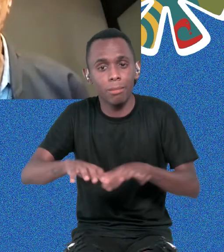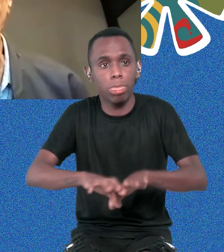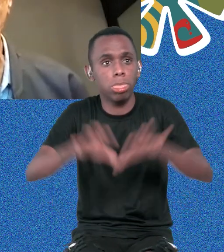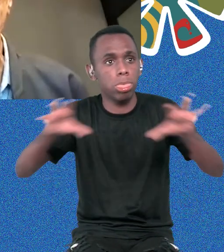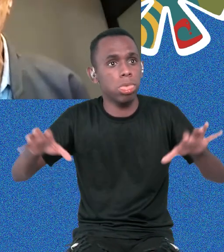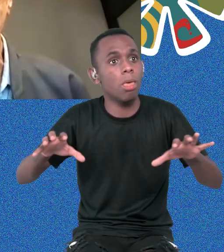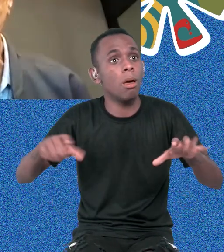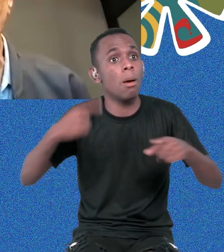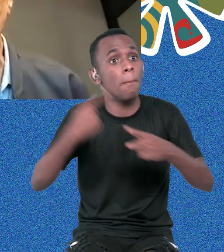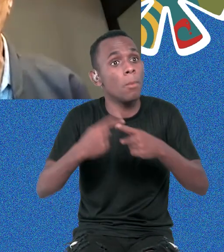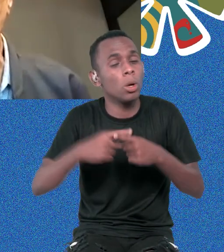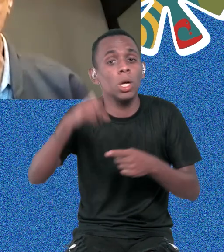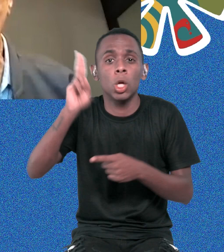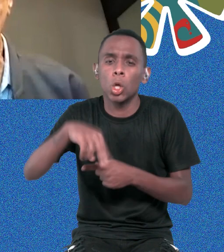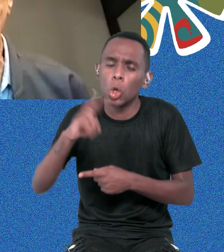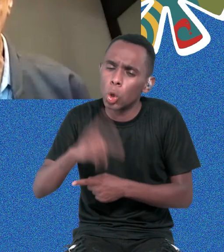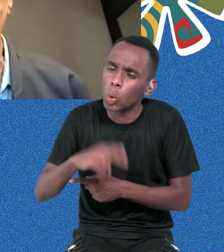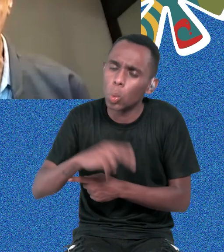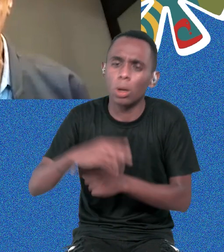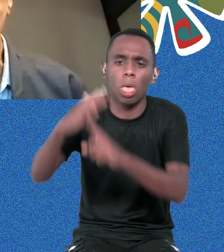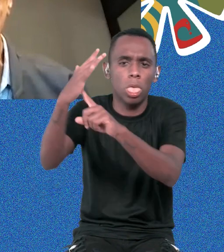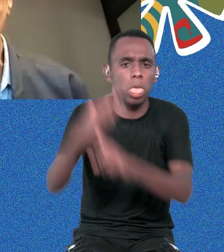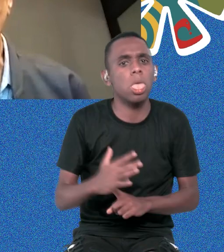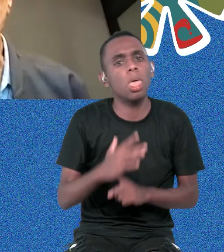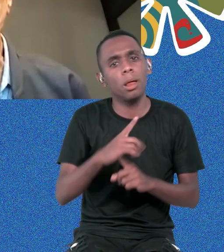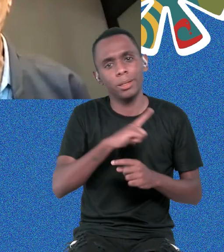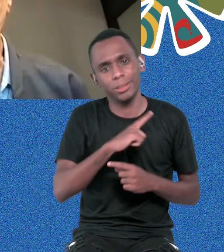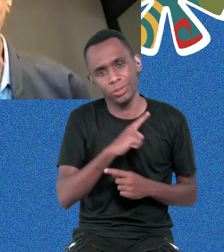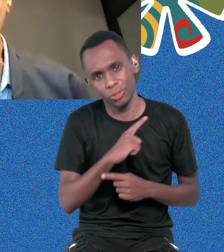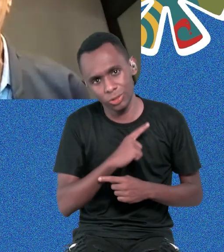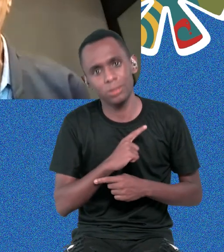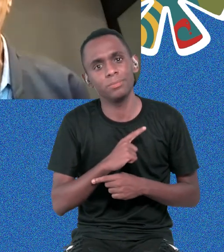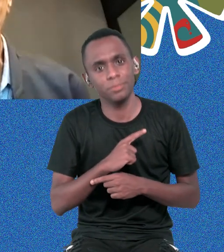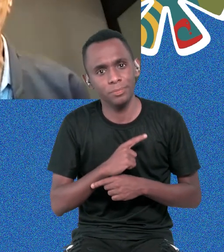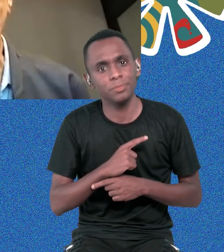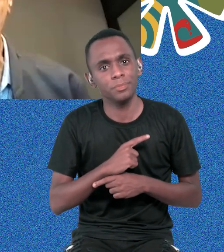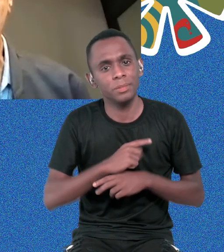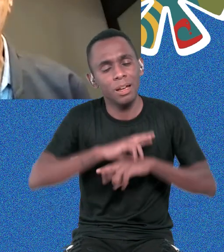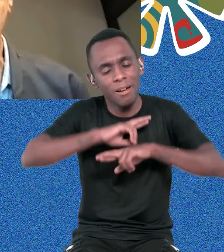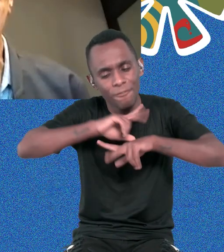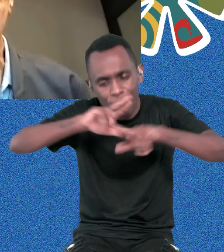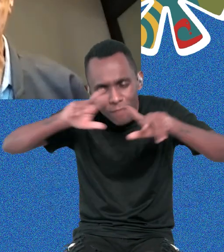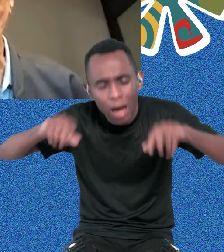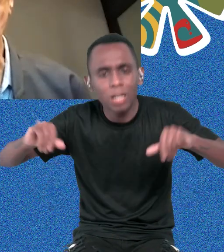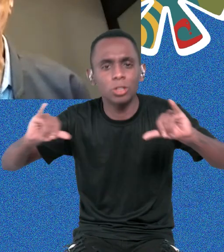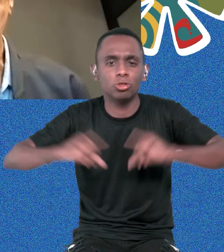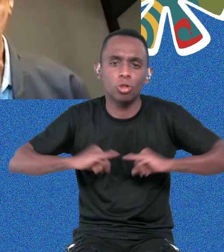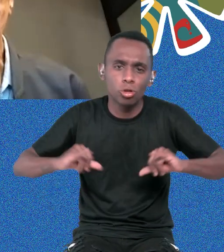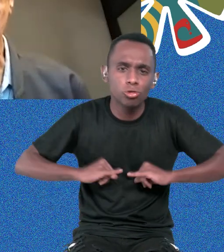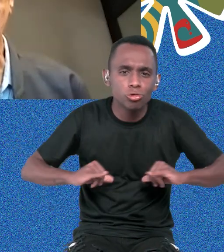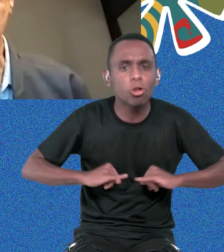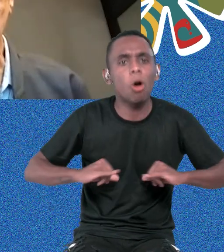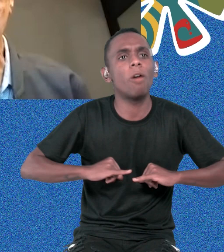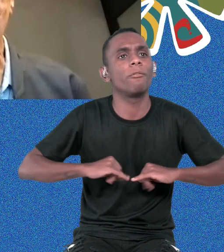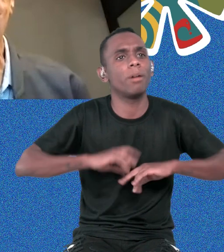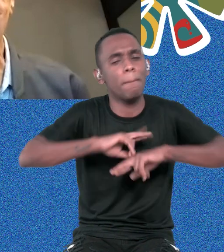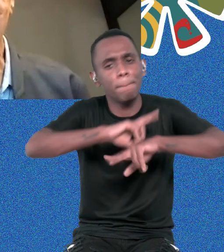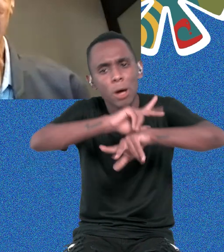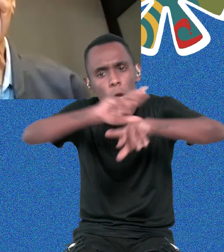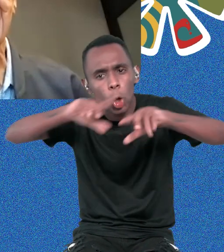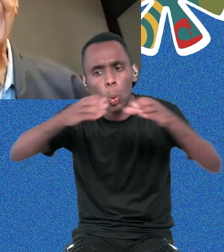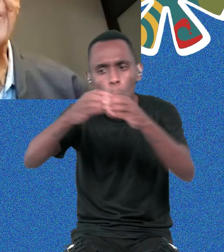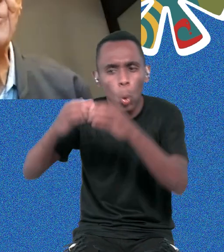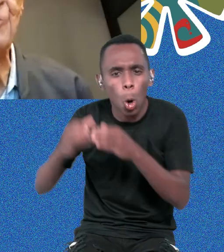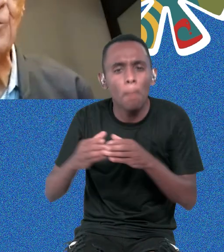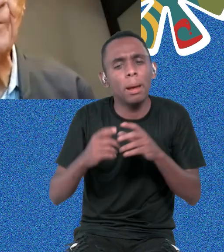tão politizadas, porque nunca tão ameaçadas como as vidas de tantas que sofrem, de tantos